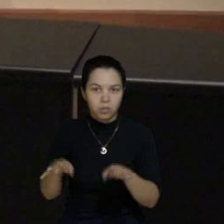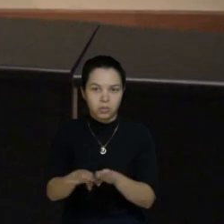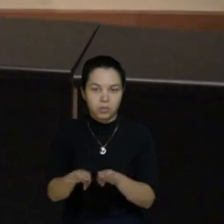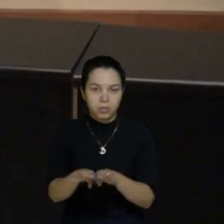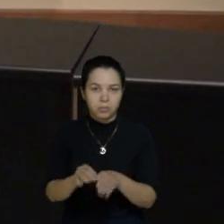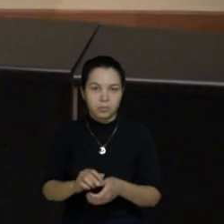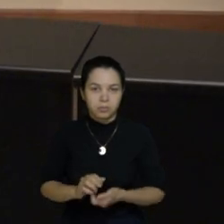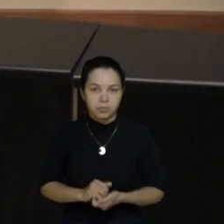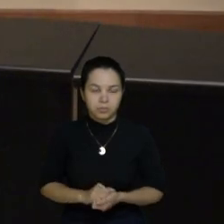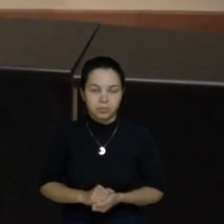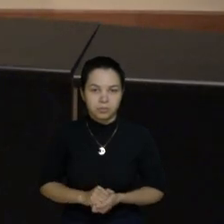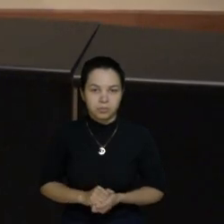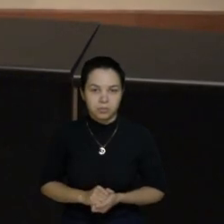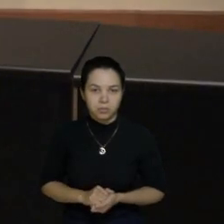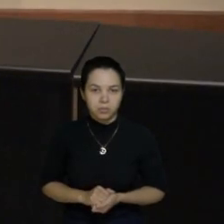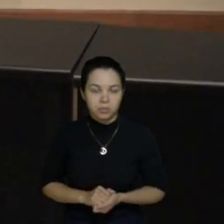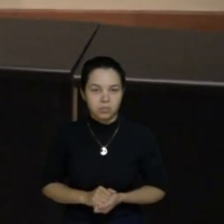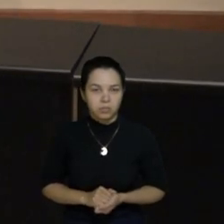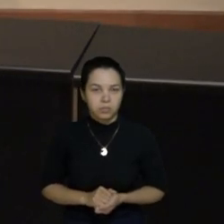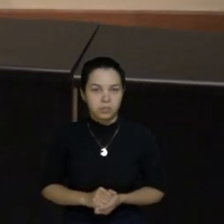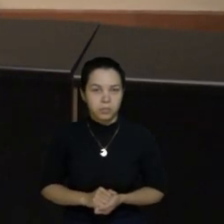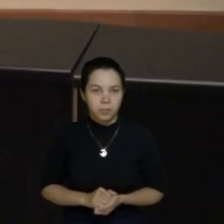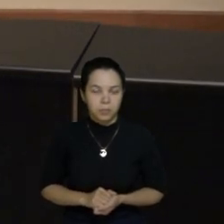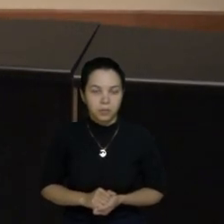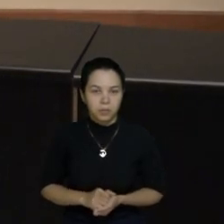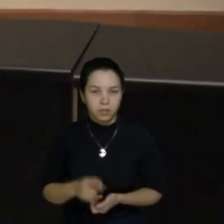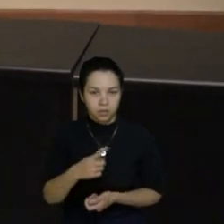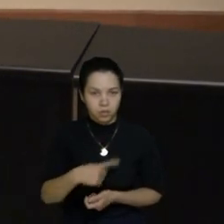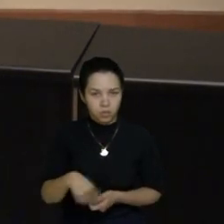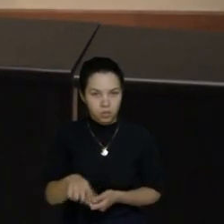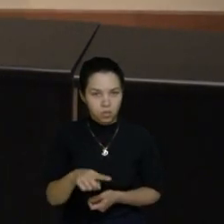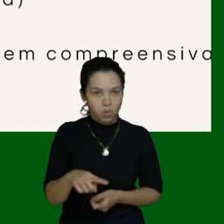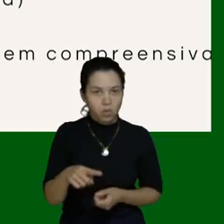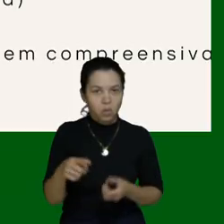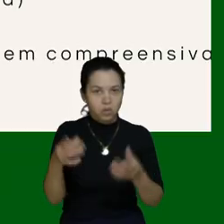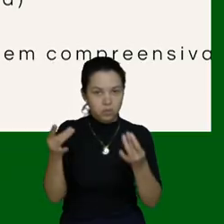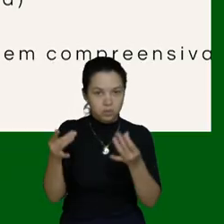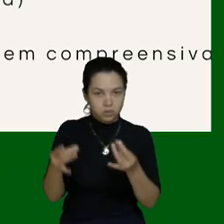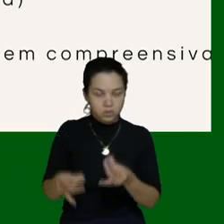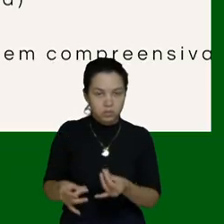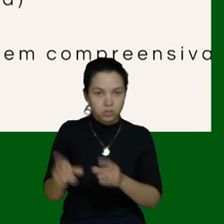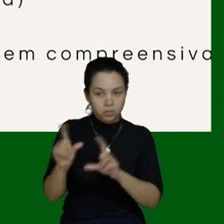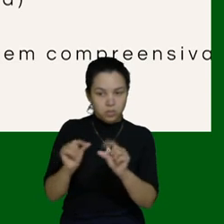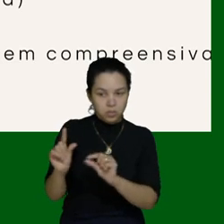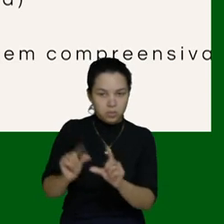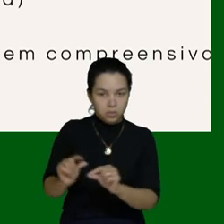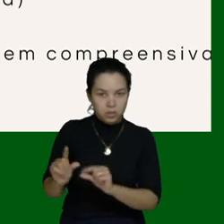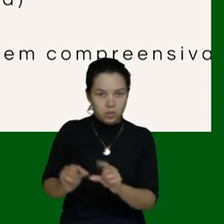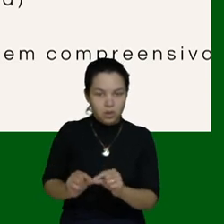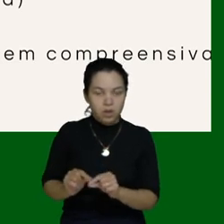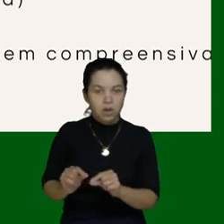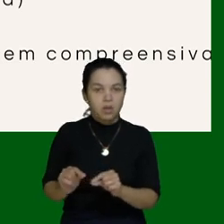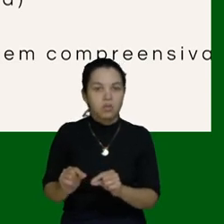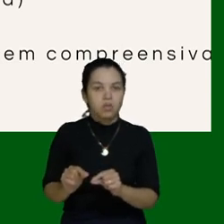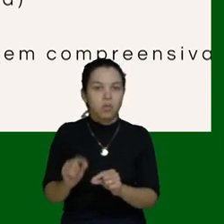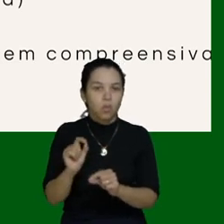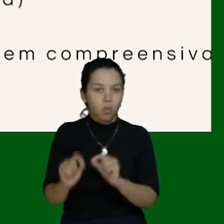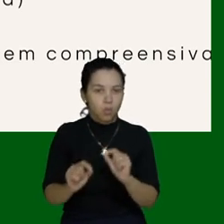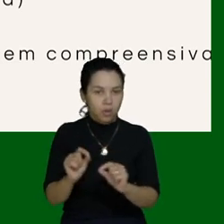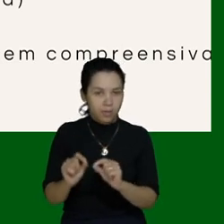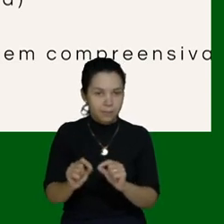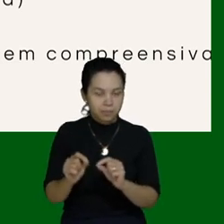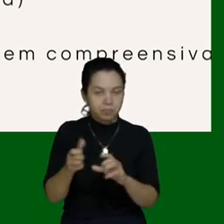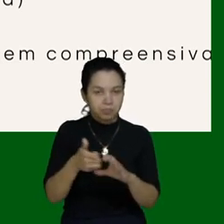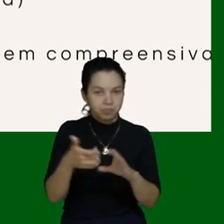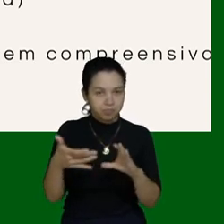regiões os critérios então de elegibilidade que a gente tem no momento a gente considera Então os casos